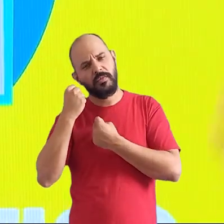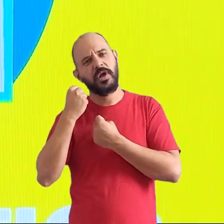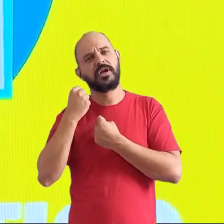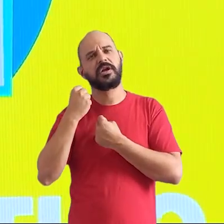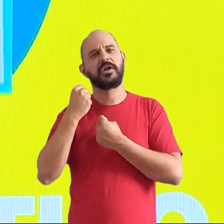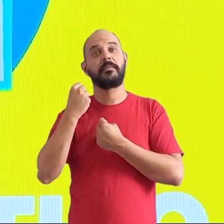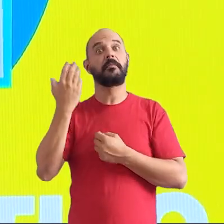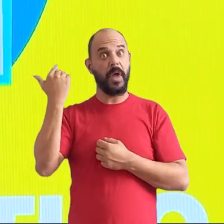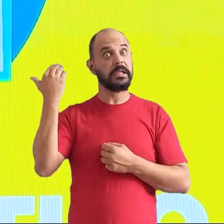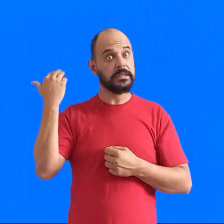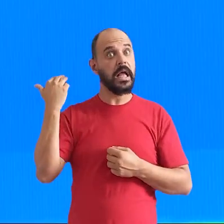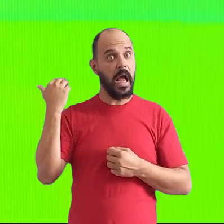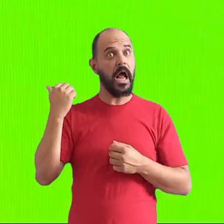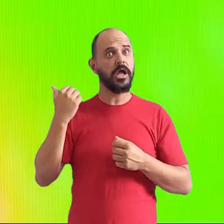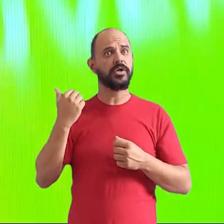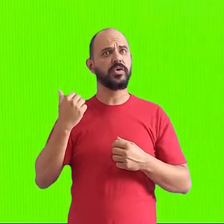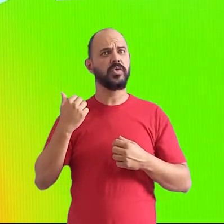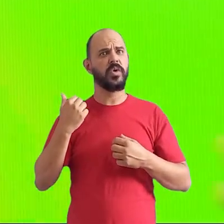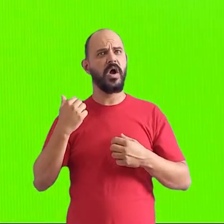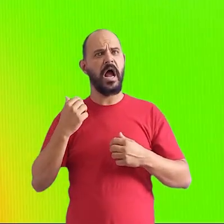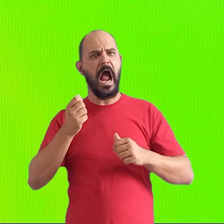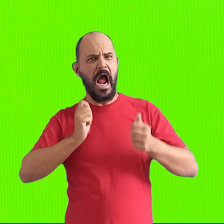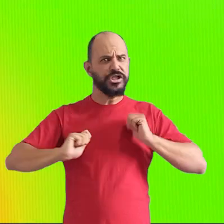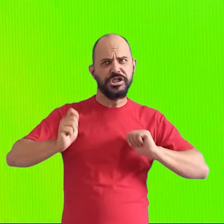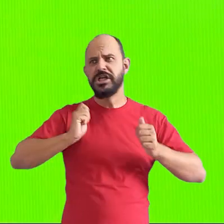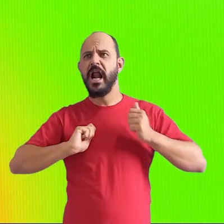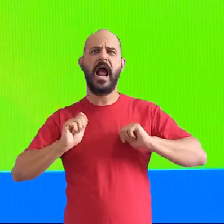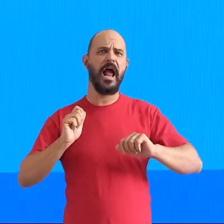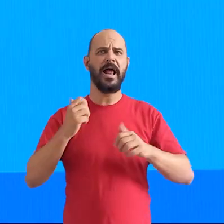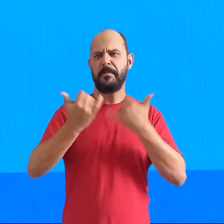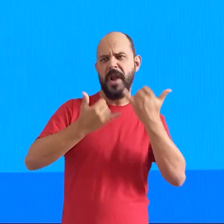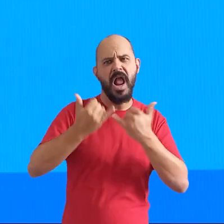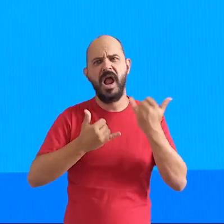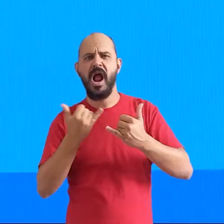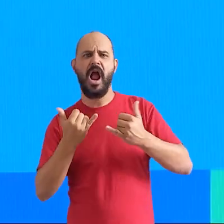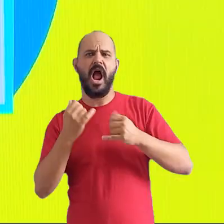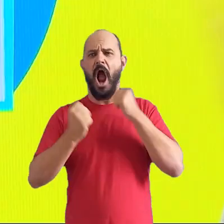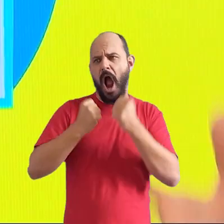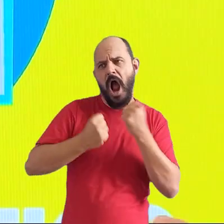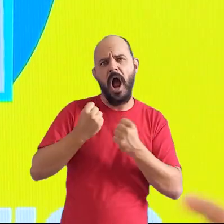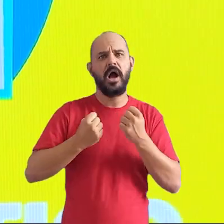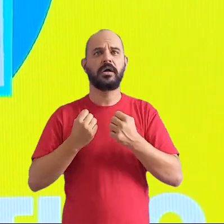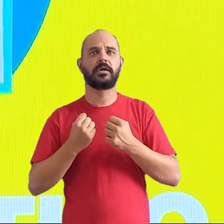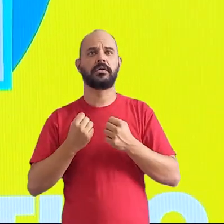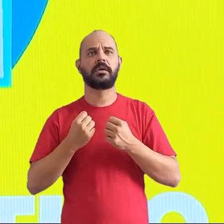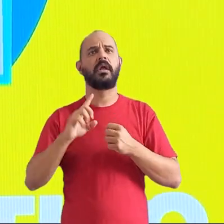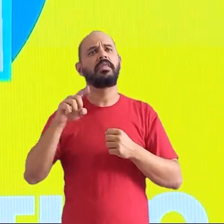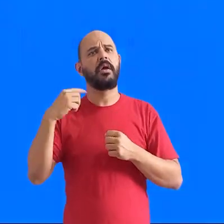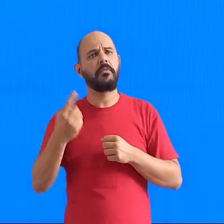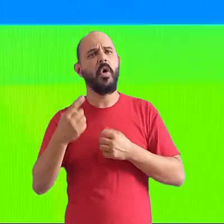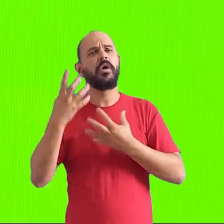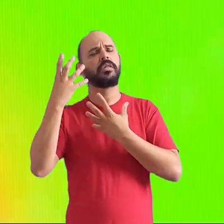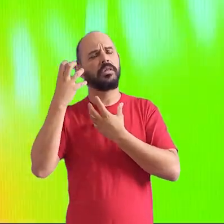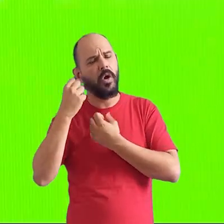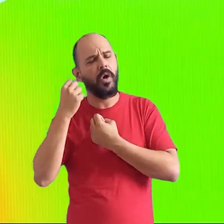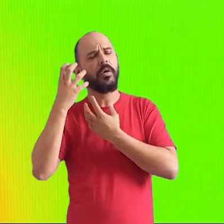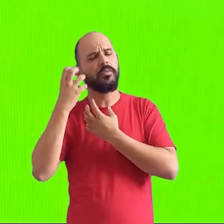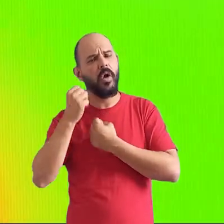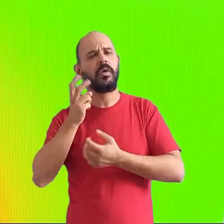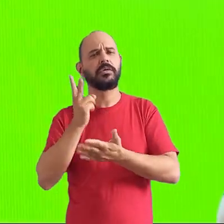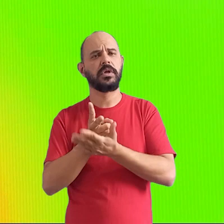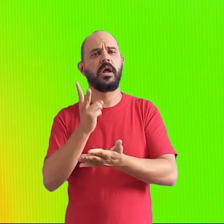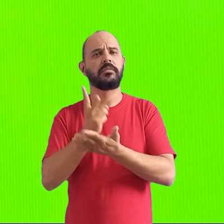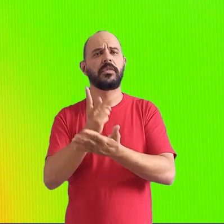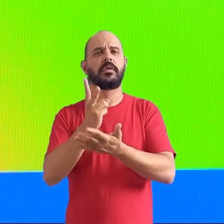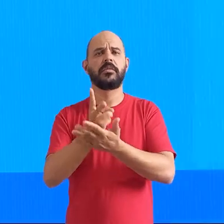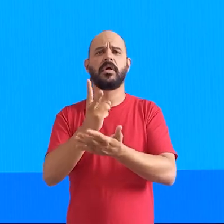que era geralmente é uma criança que é agitada, que brinca, que corre, de um dia para o outro começa a querer só ficar